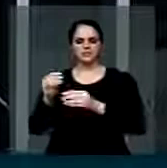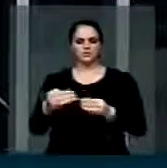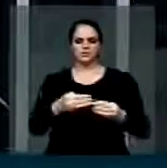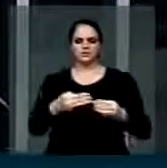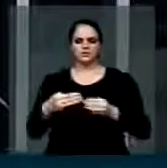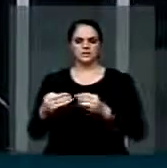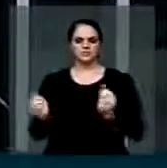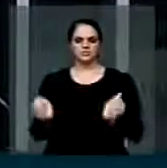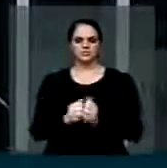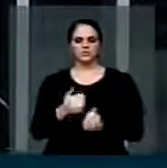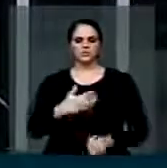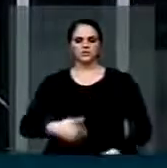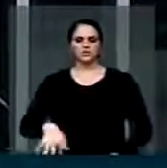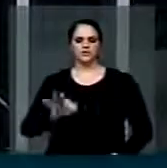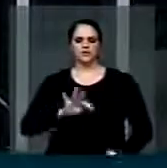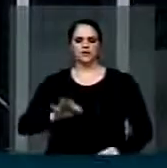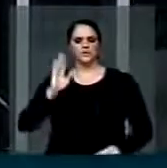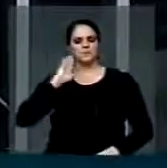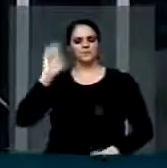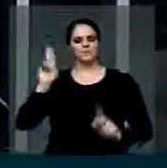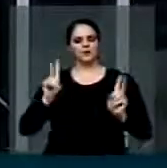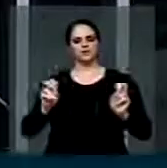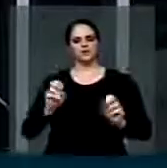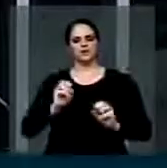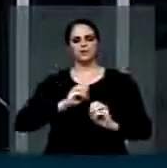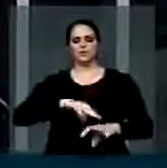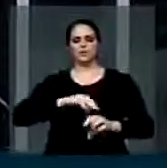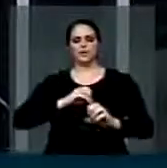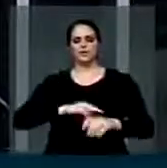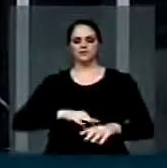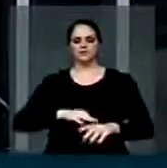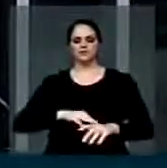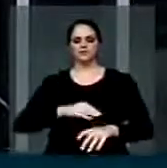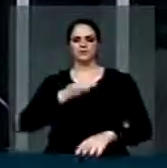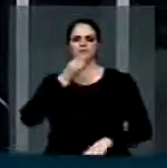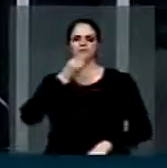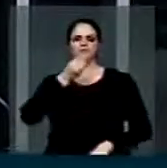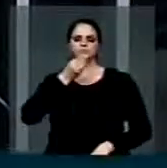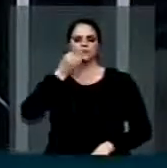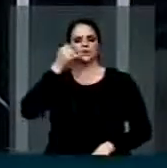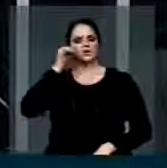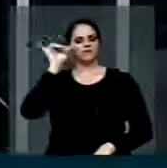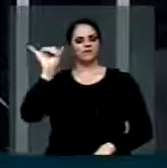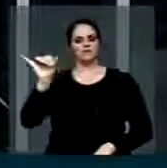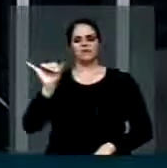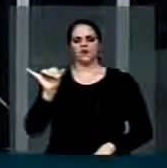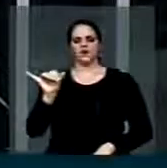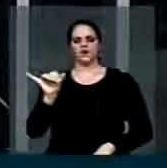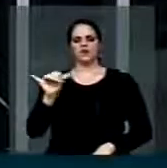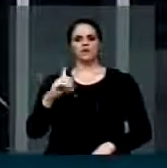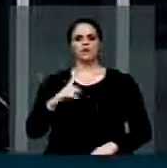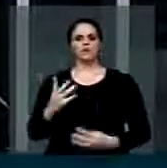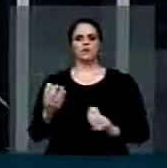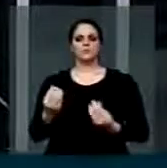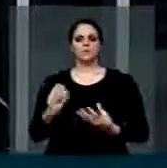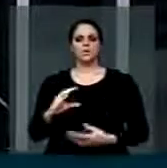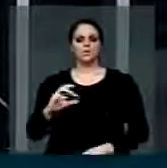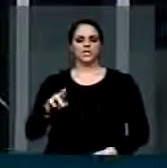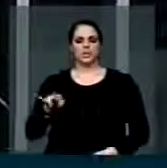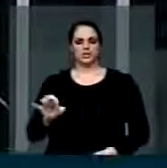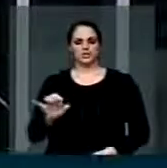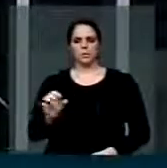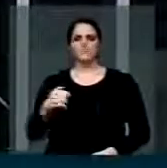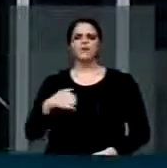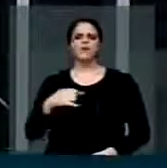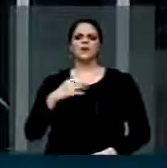em relação à educação para evitar tantos crimes que existem aqui. Eu acompanhei o